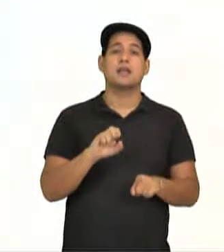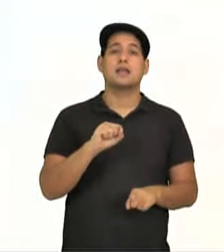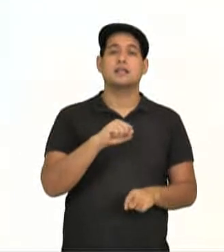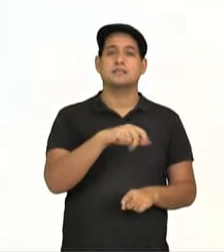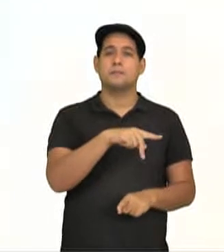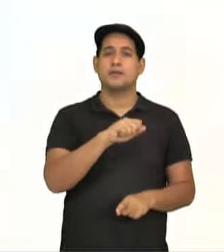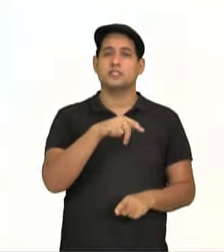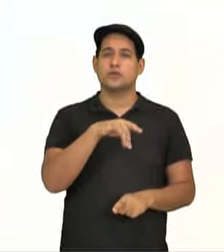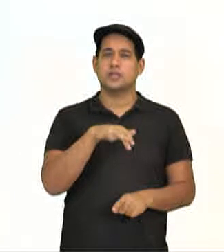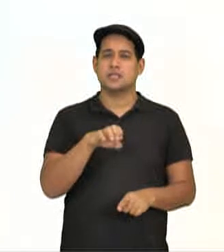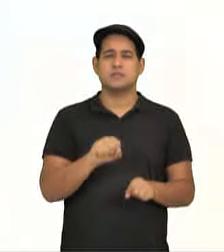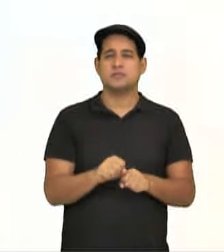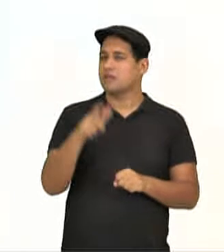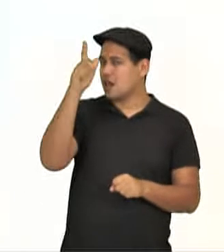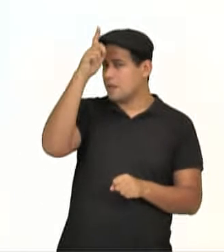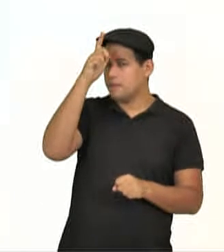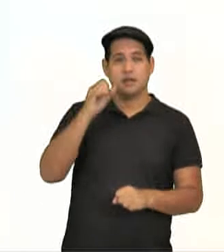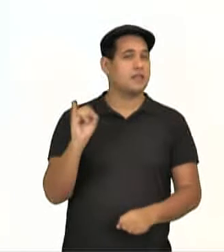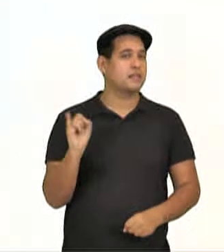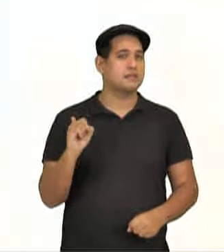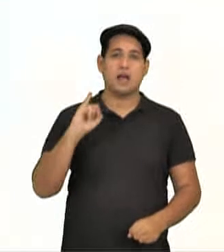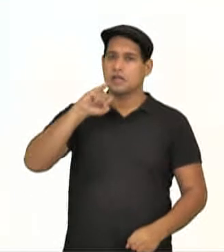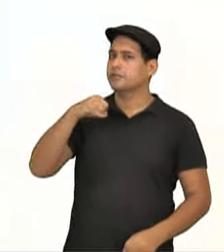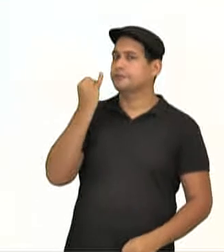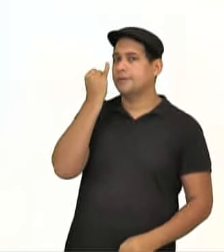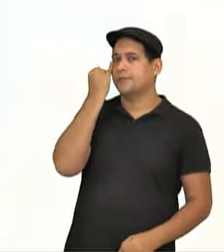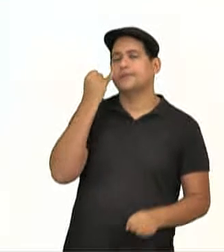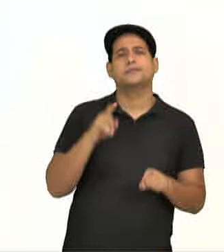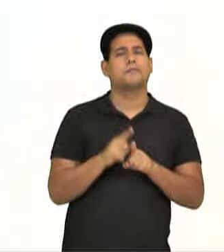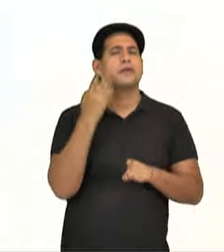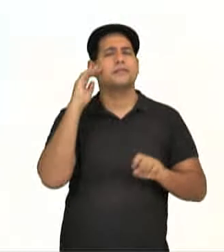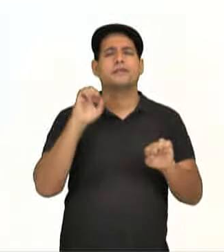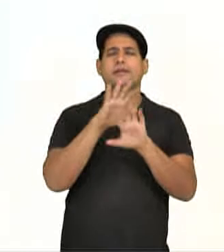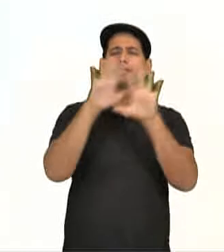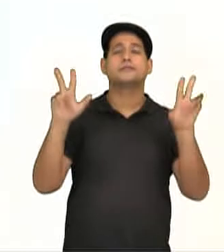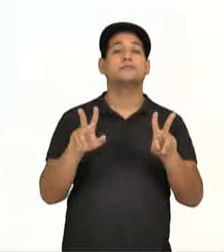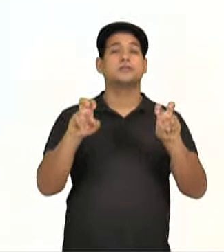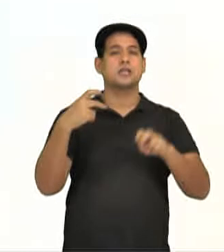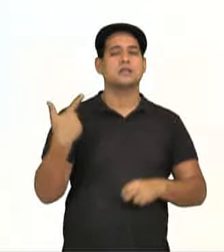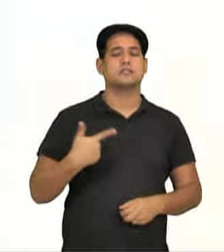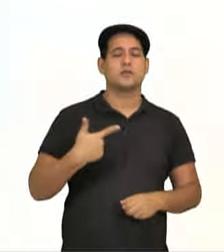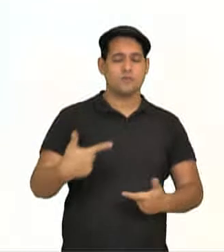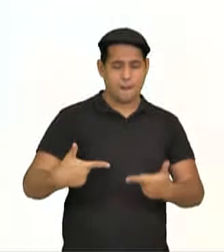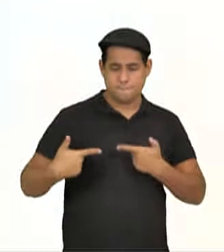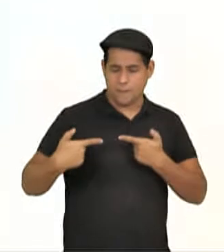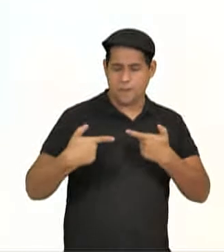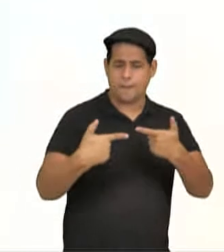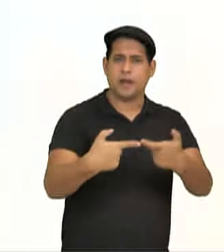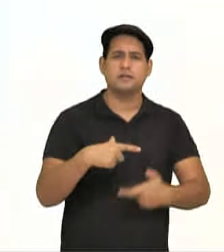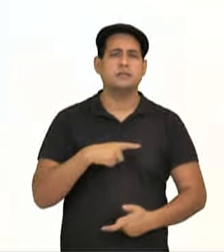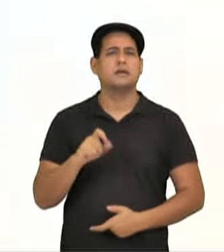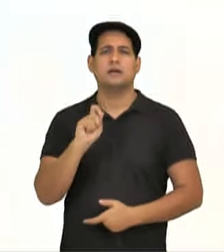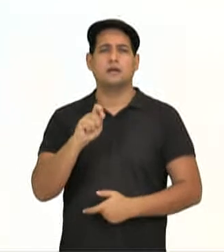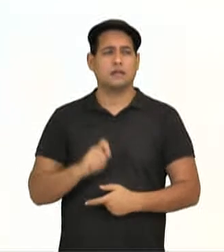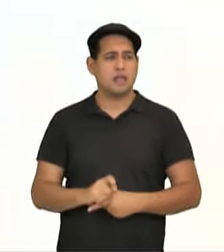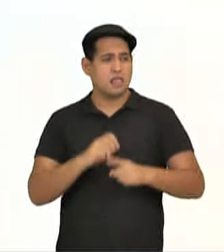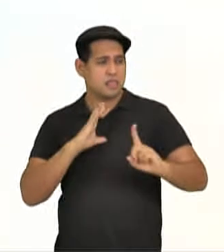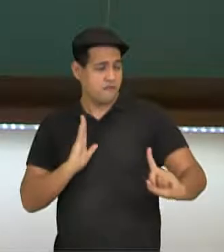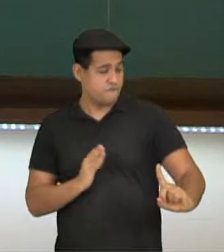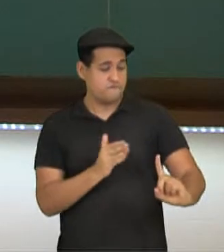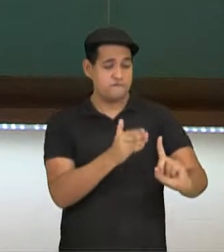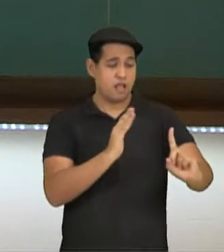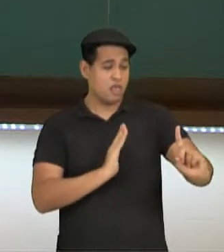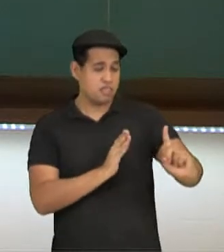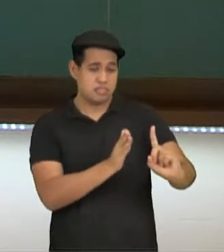da Itália e do Japão. Compreender o motivo do conflito ser chamado Segunda Guerra Mundial, ele envolveu direta e